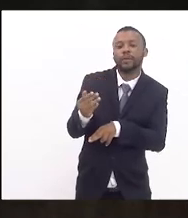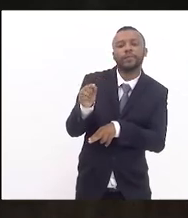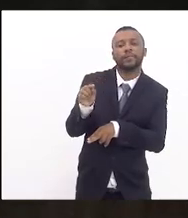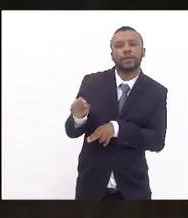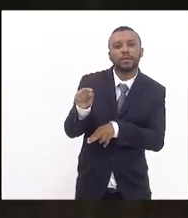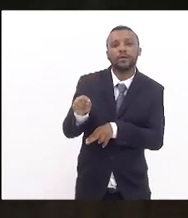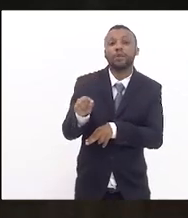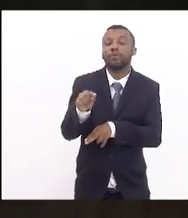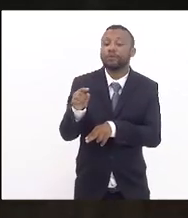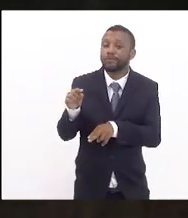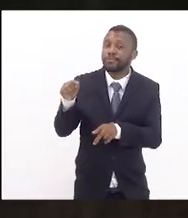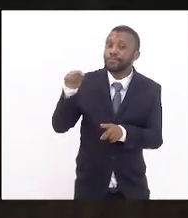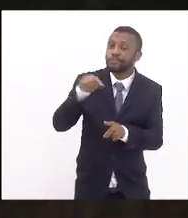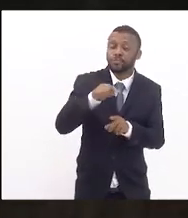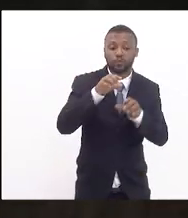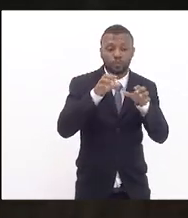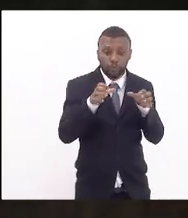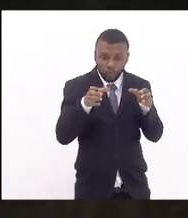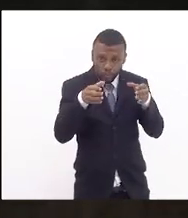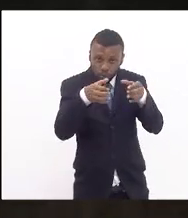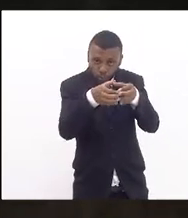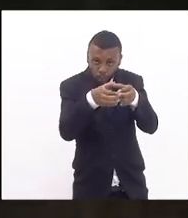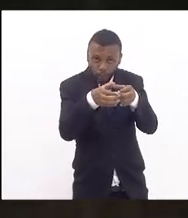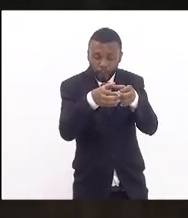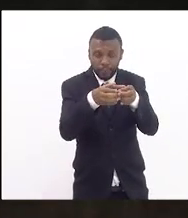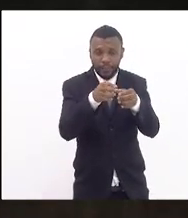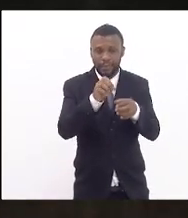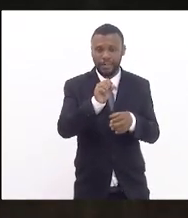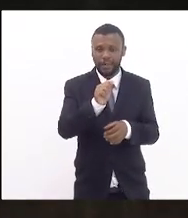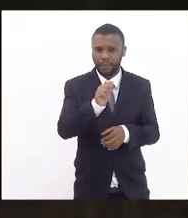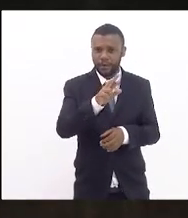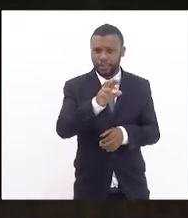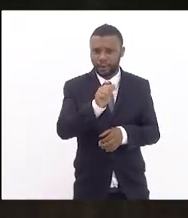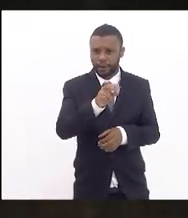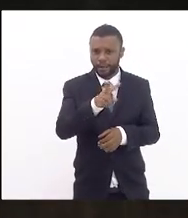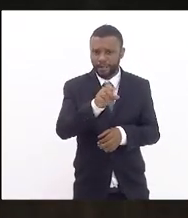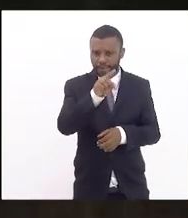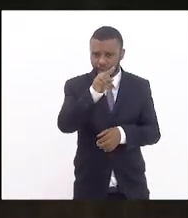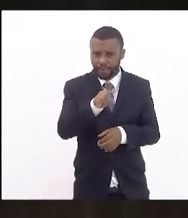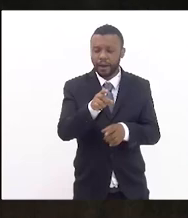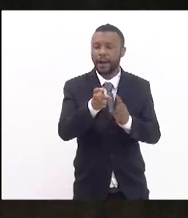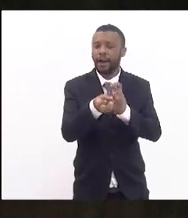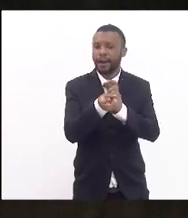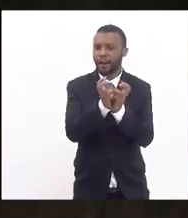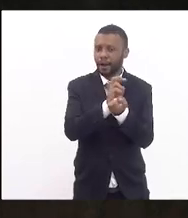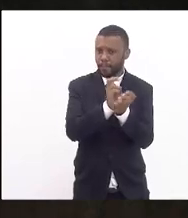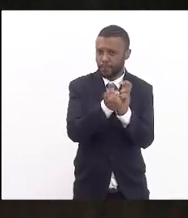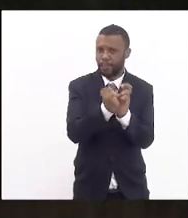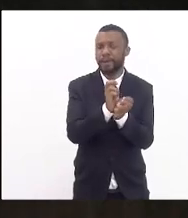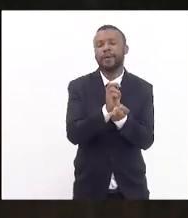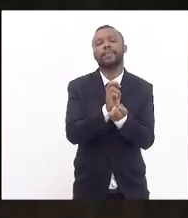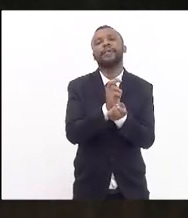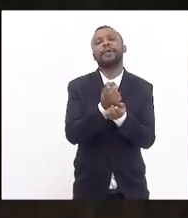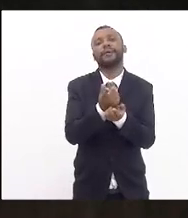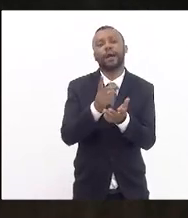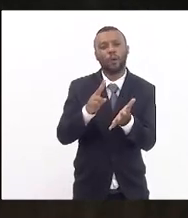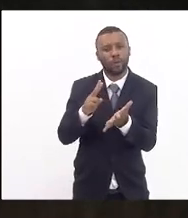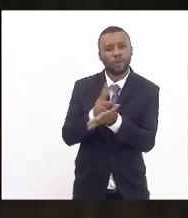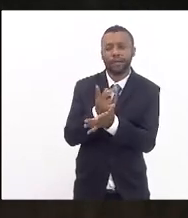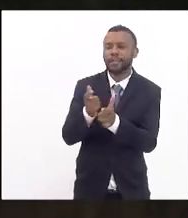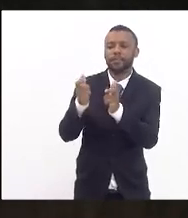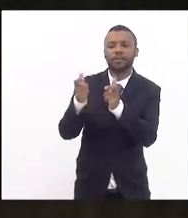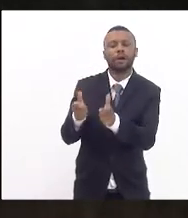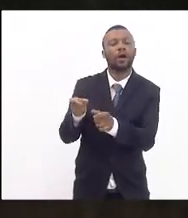do grupo Saravá Capoeira, né, que realiza uma roda de capoeira no MEE,